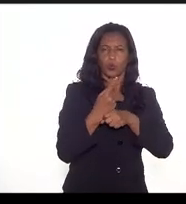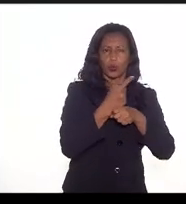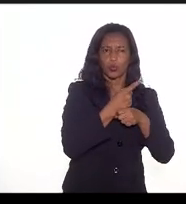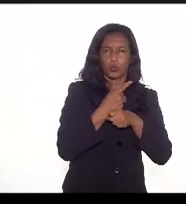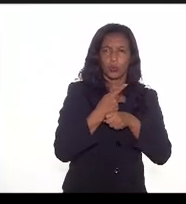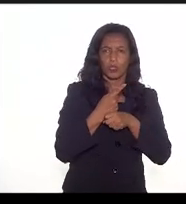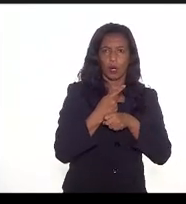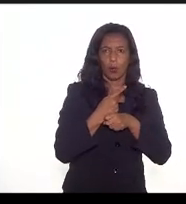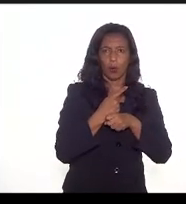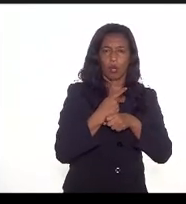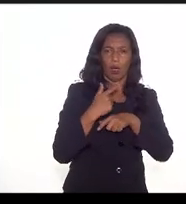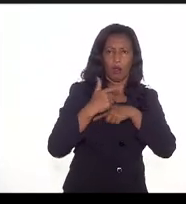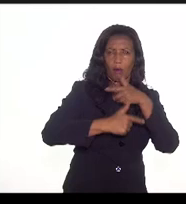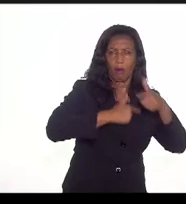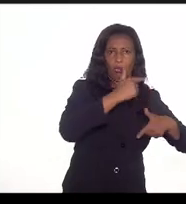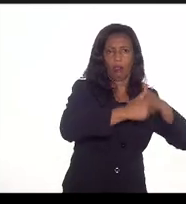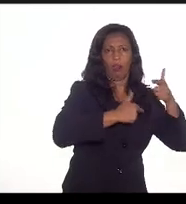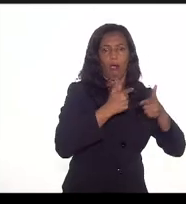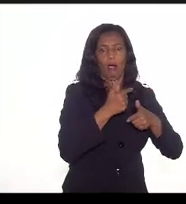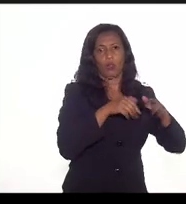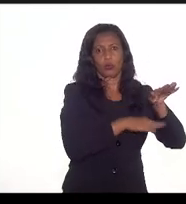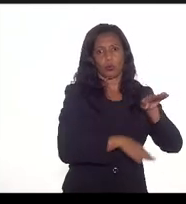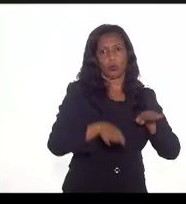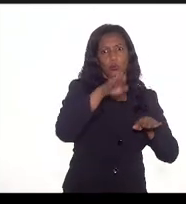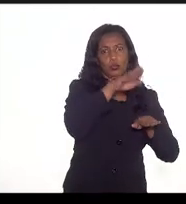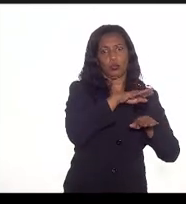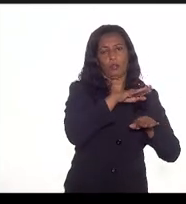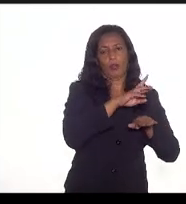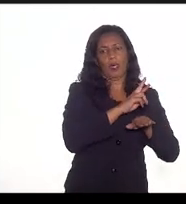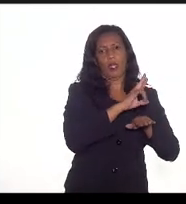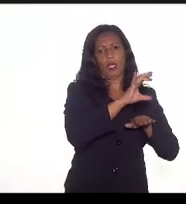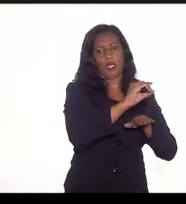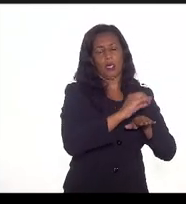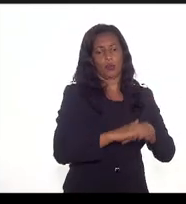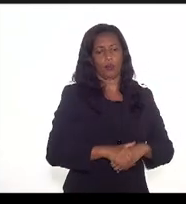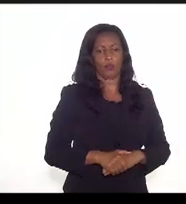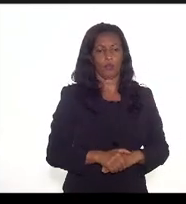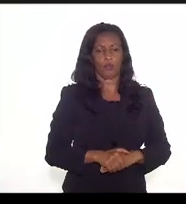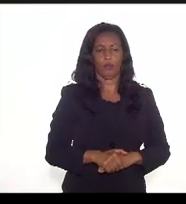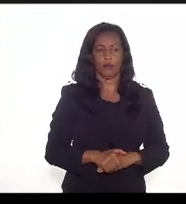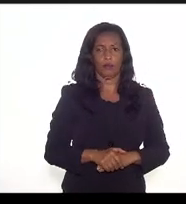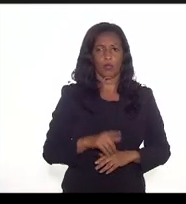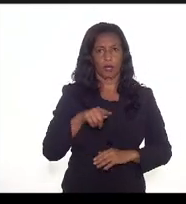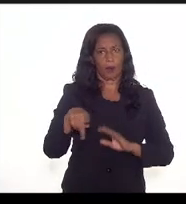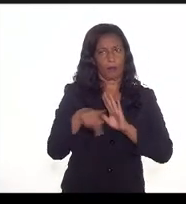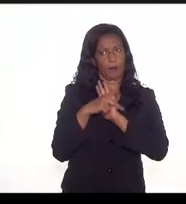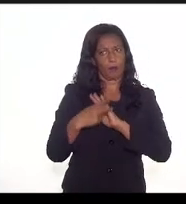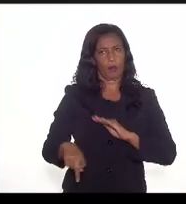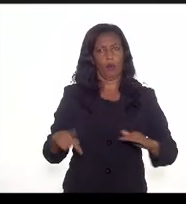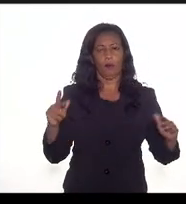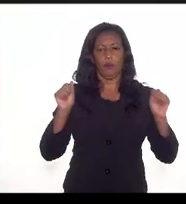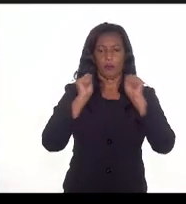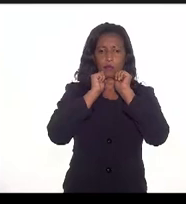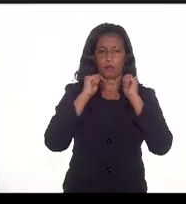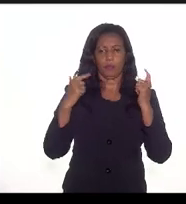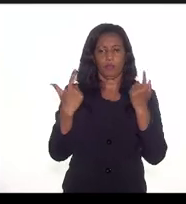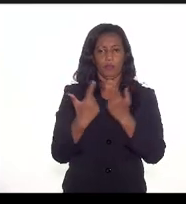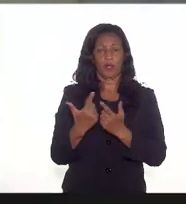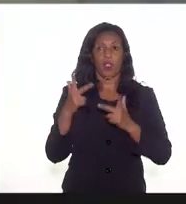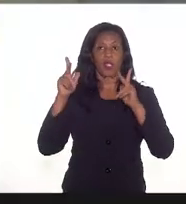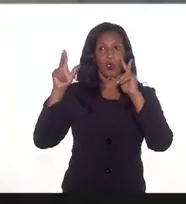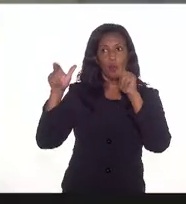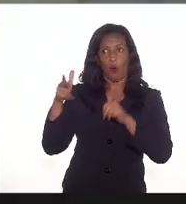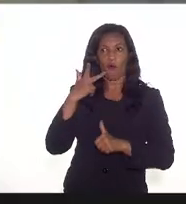financiamentos, principalmente o Superarrio, que é de autoria dessa casa. E, como diz a deputada